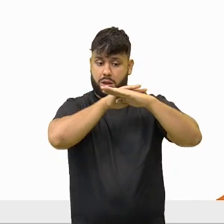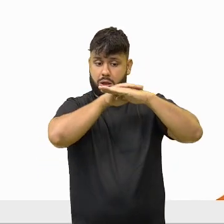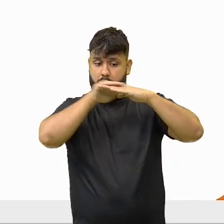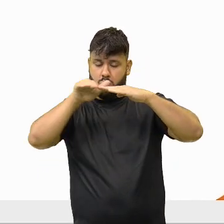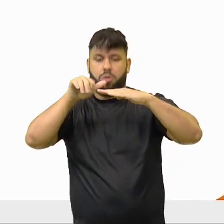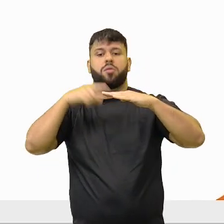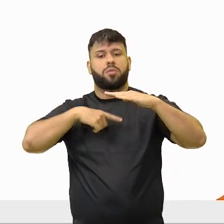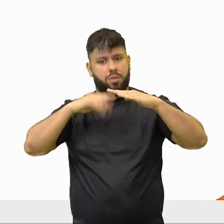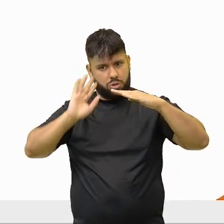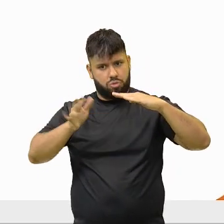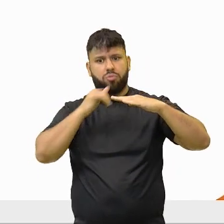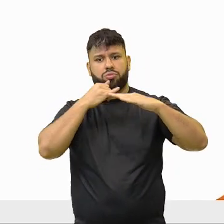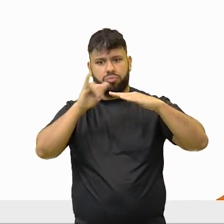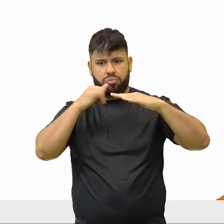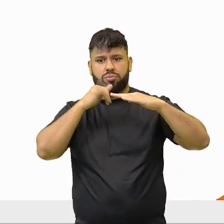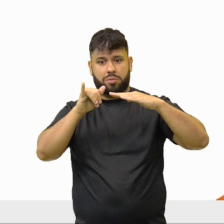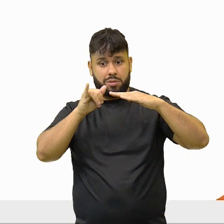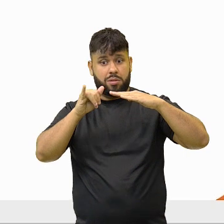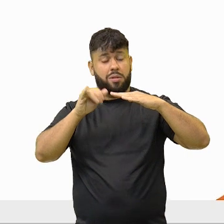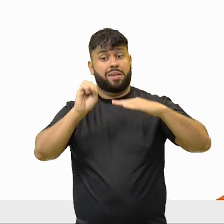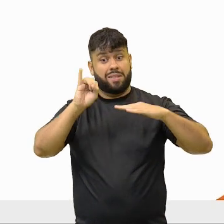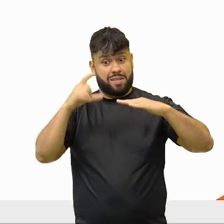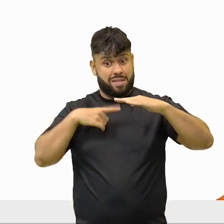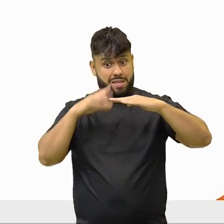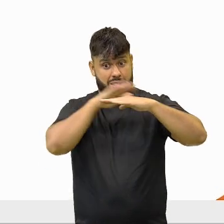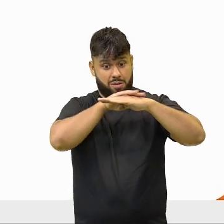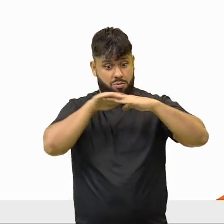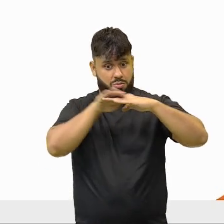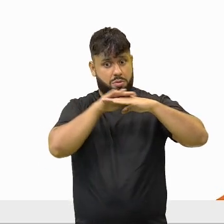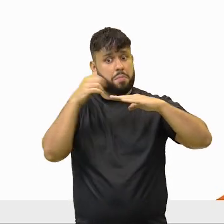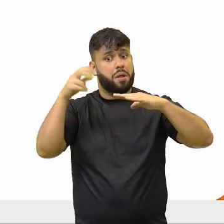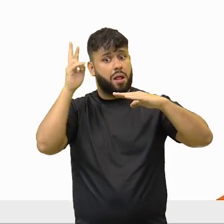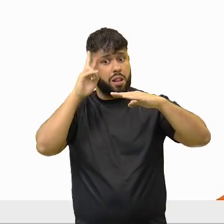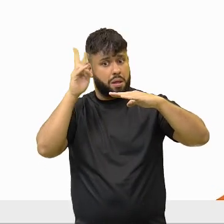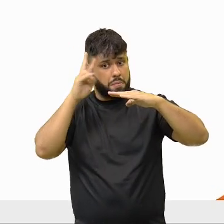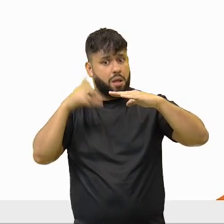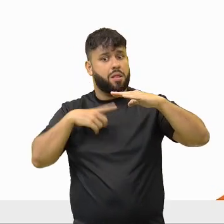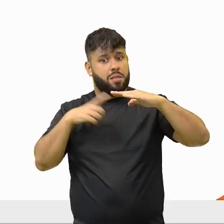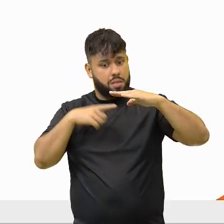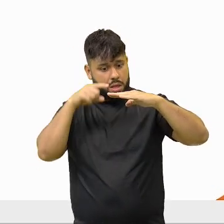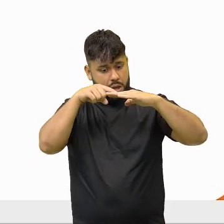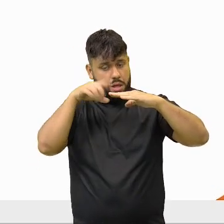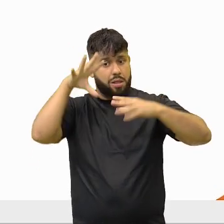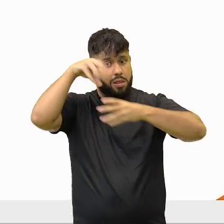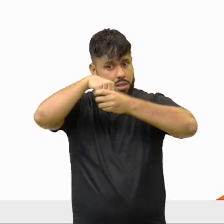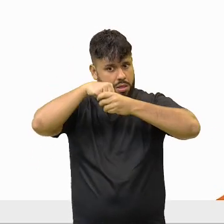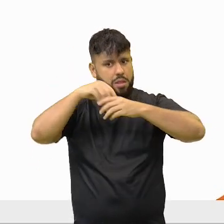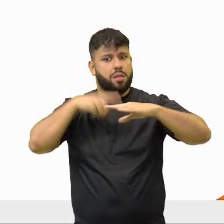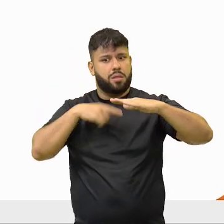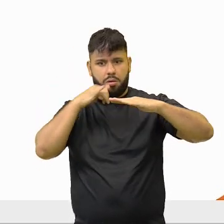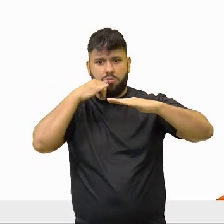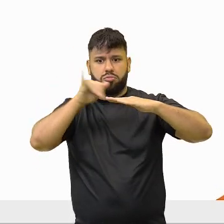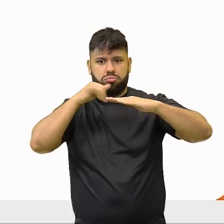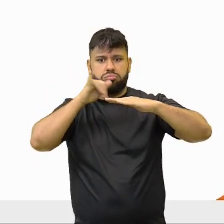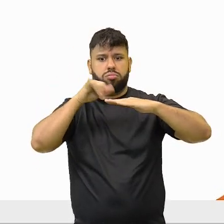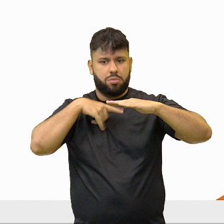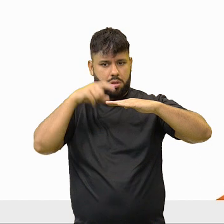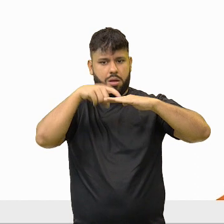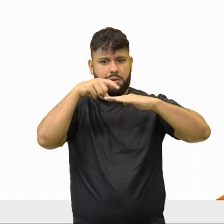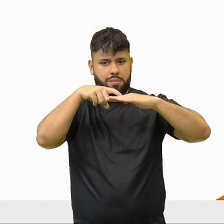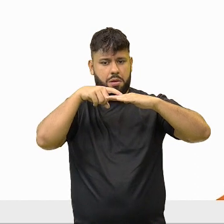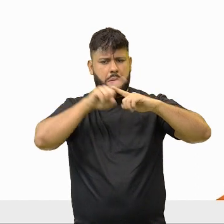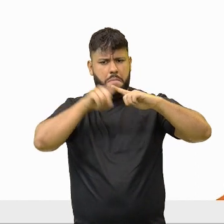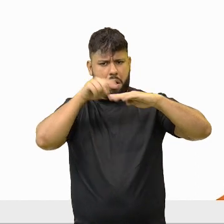falado agora. E se tem carga na superfície, você vai ter que lembrar que tem campo elétrico na superfície, correto? Mas esse campo criado na superfície